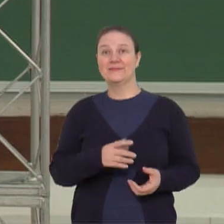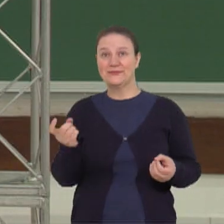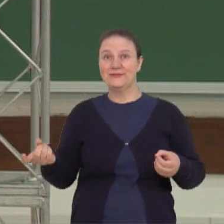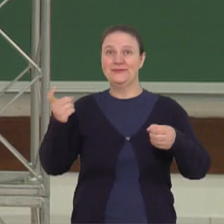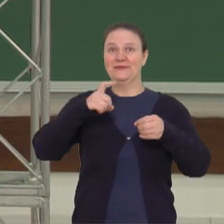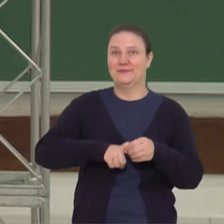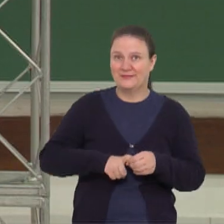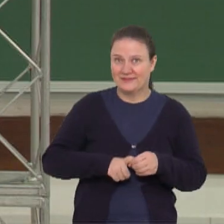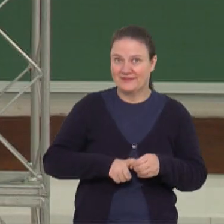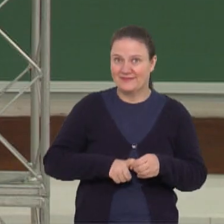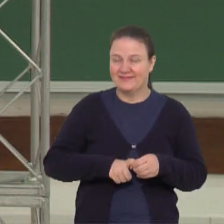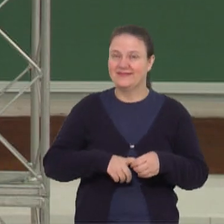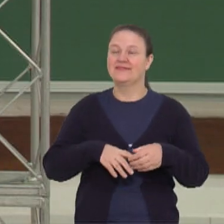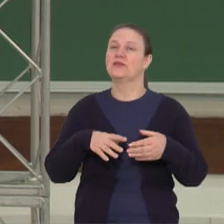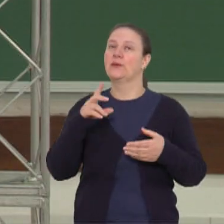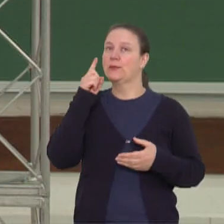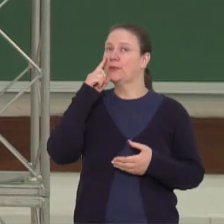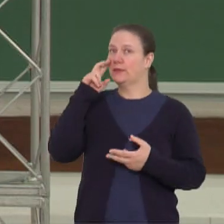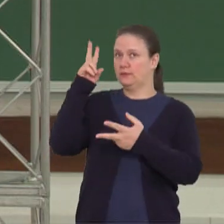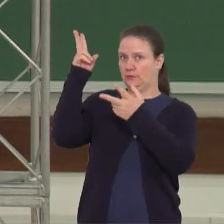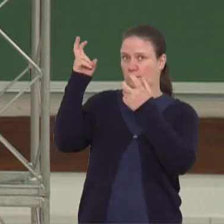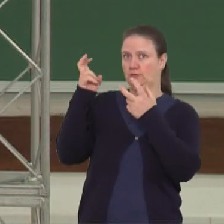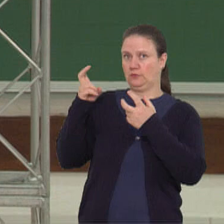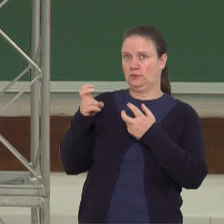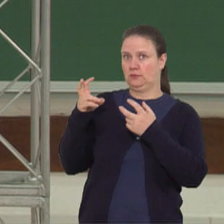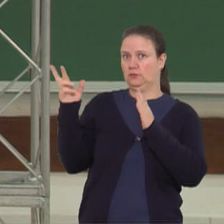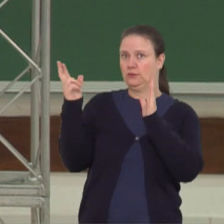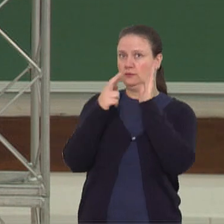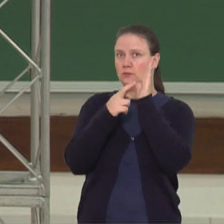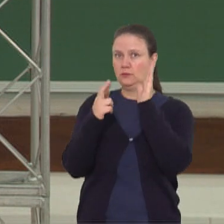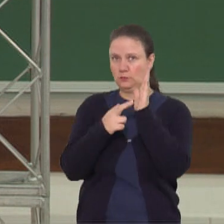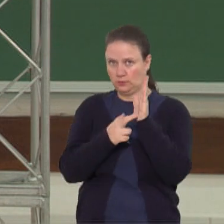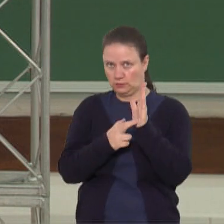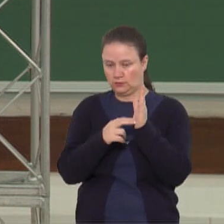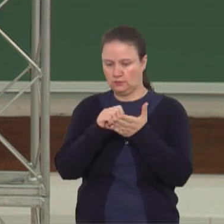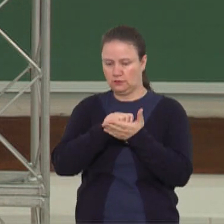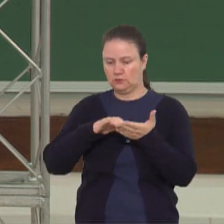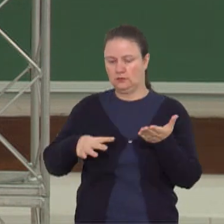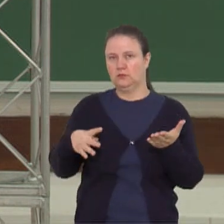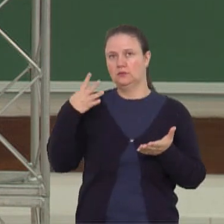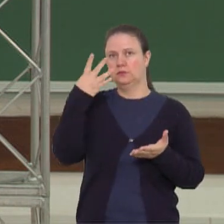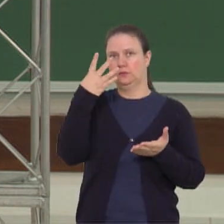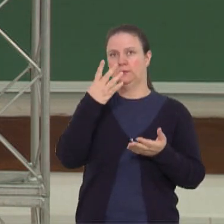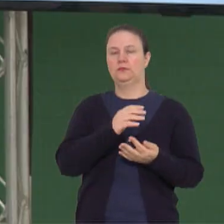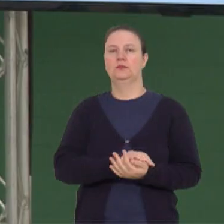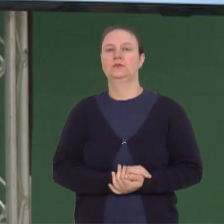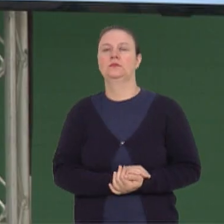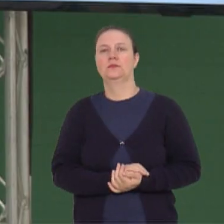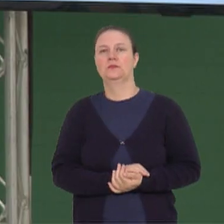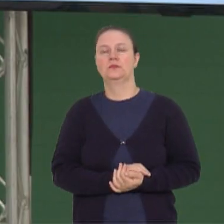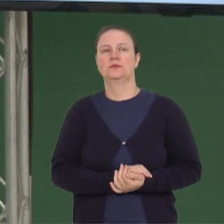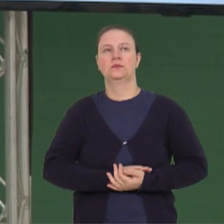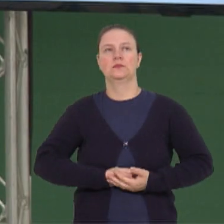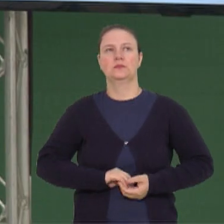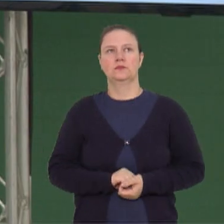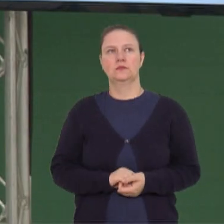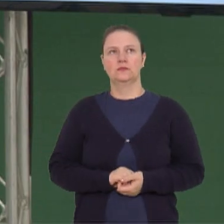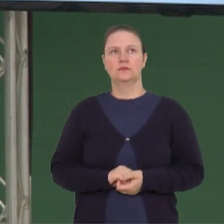Voltamos, pessoal. Vamos agora ver as respostas da atividade 4.